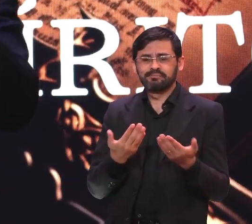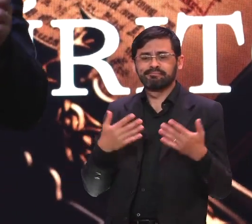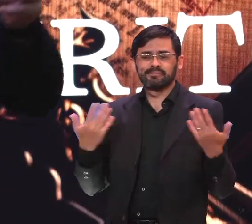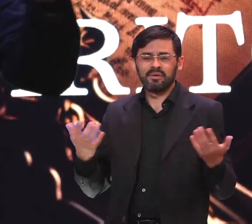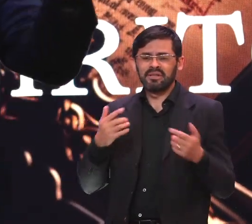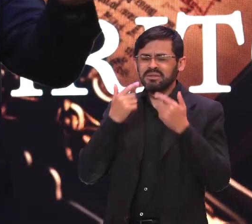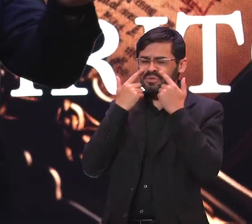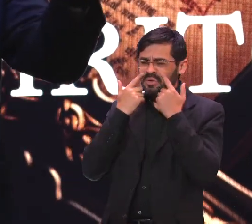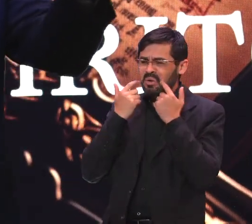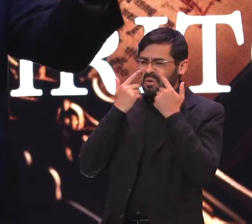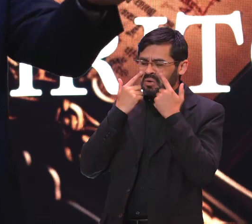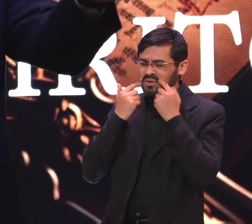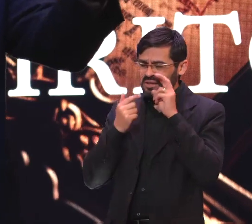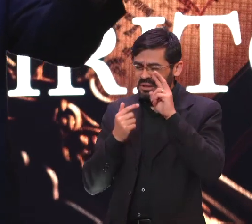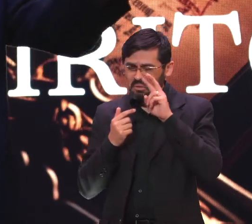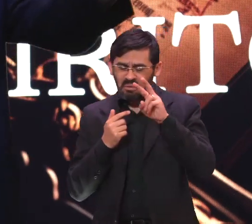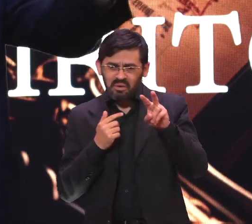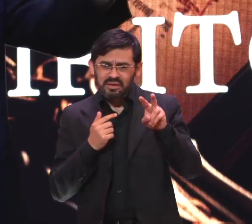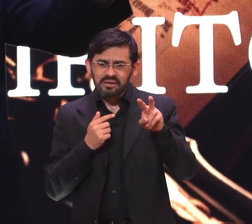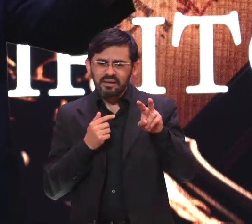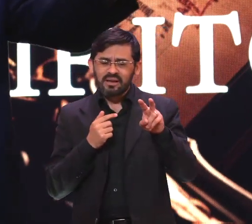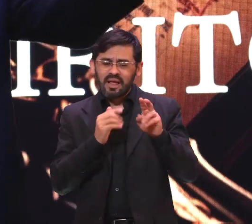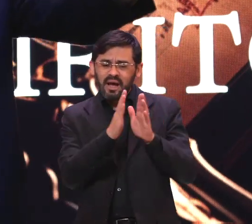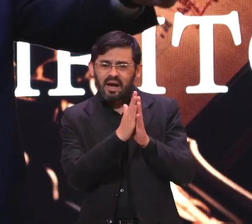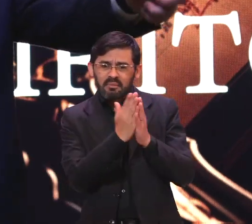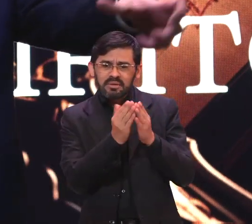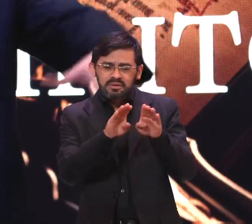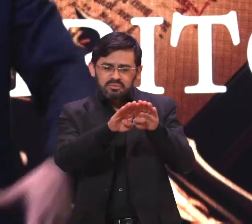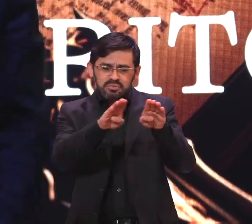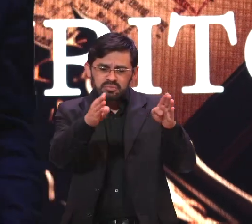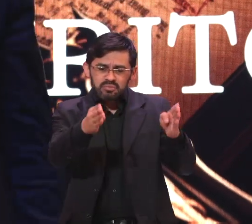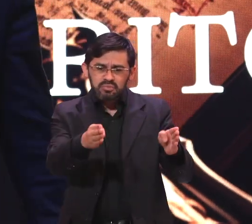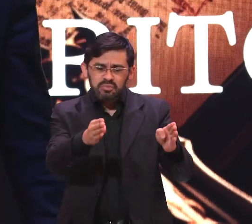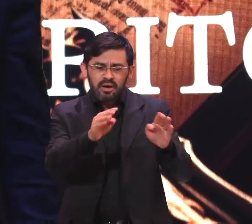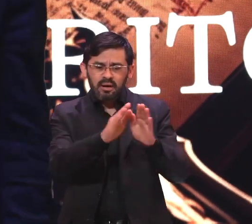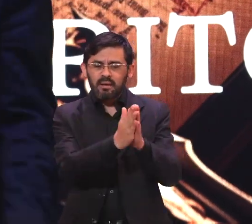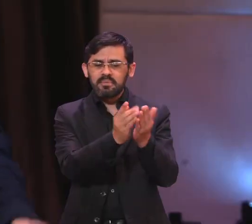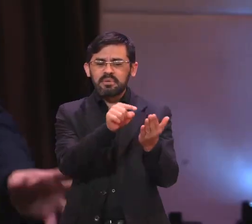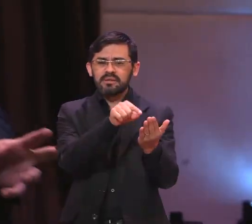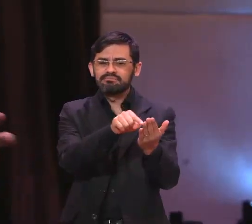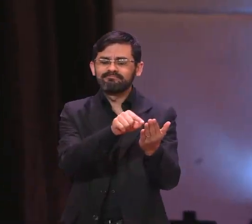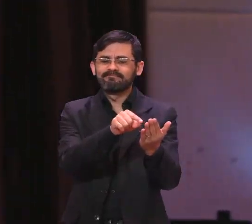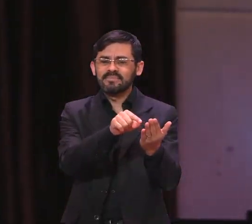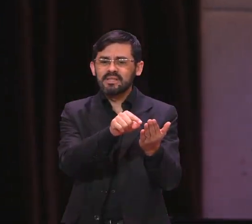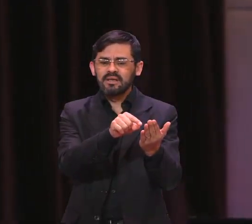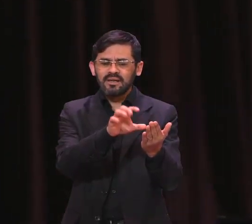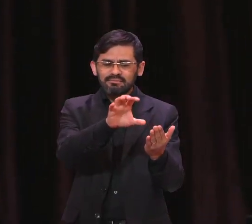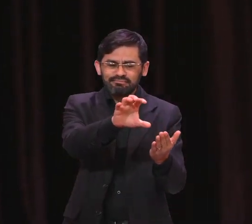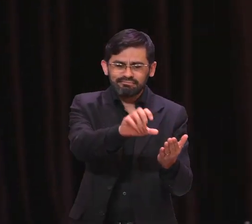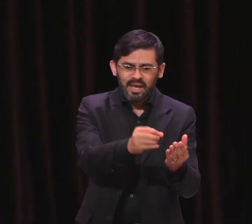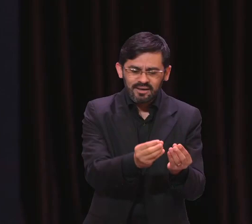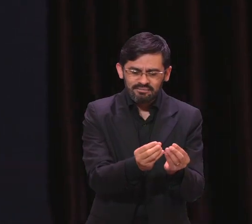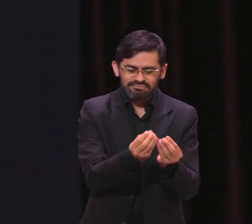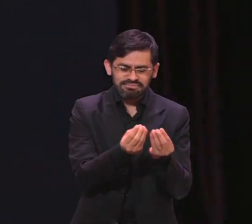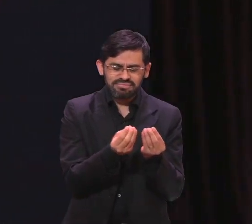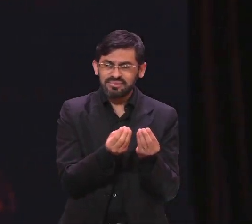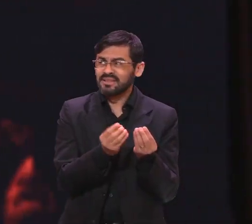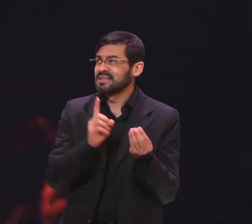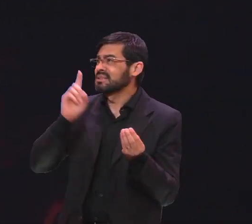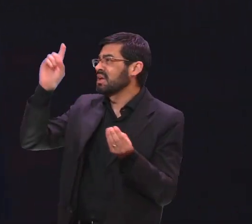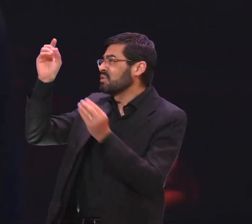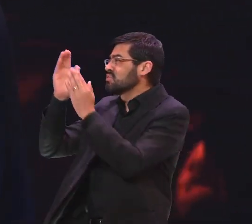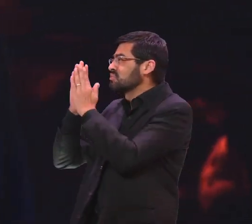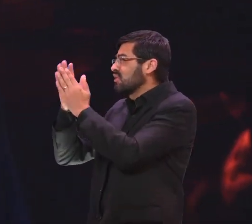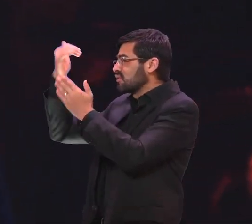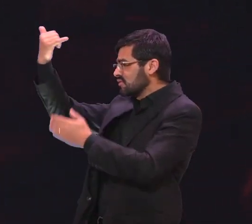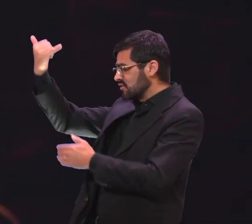então enxerga a Bíblia em cima da escrivaninha. Pega a Bíblia e fala: Deus, por